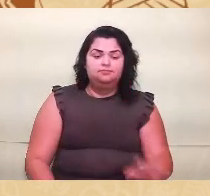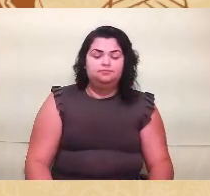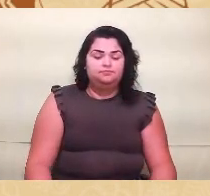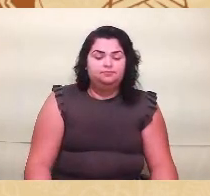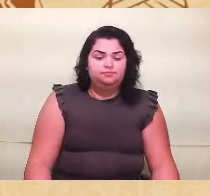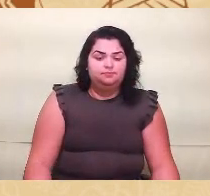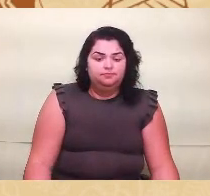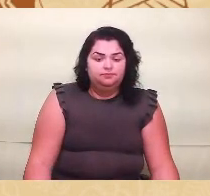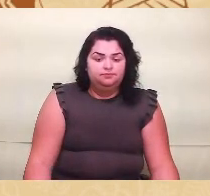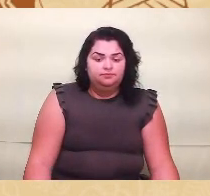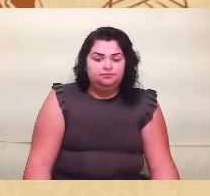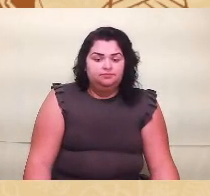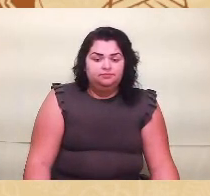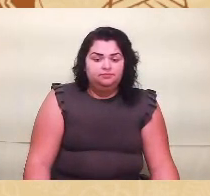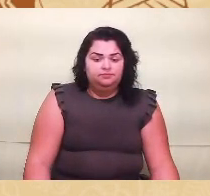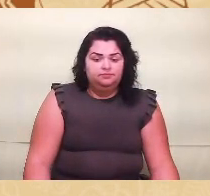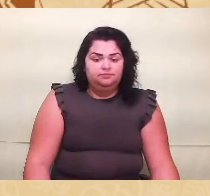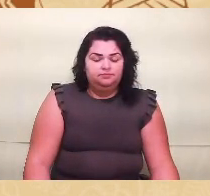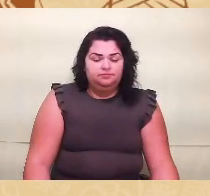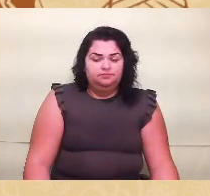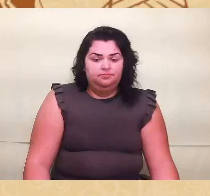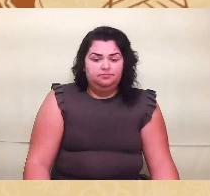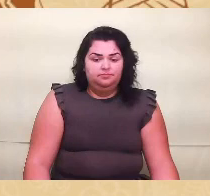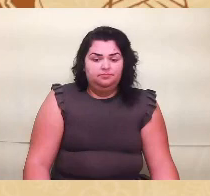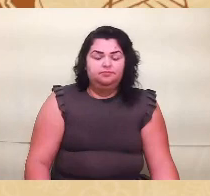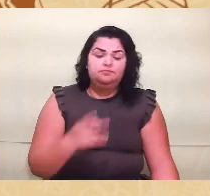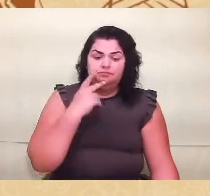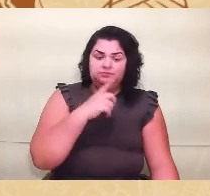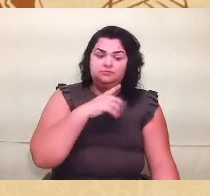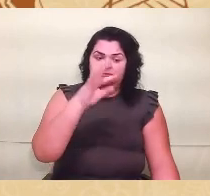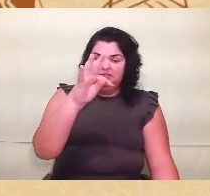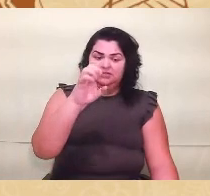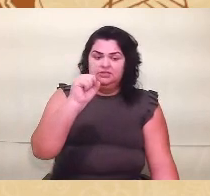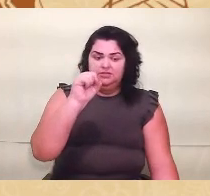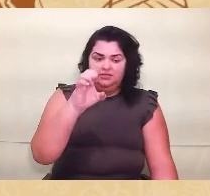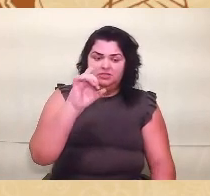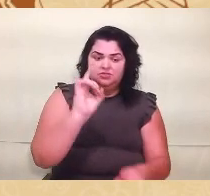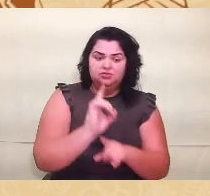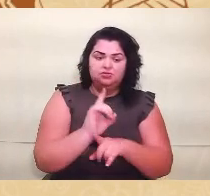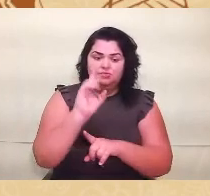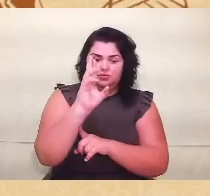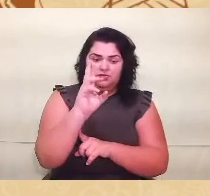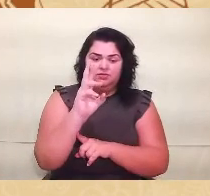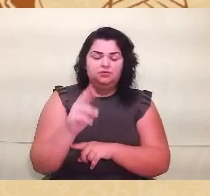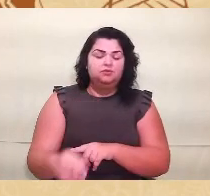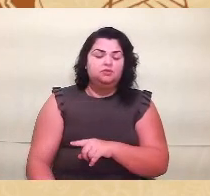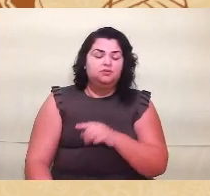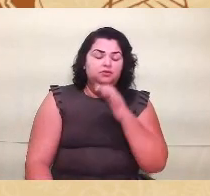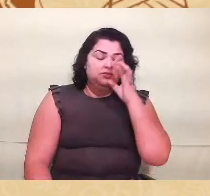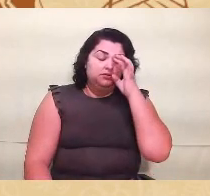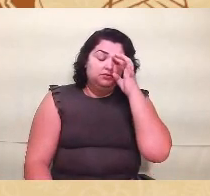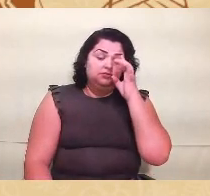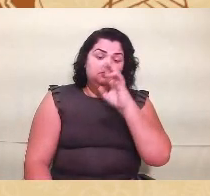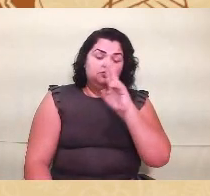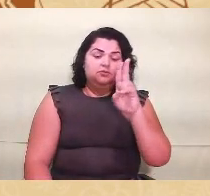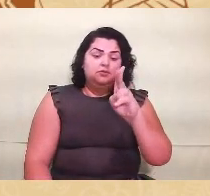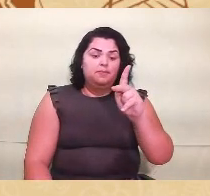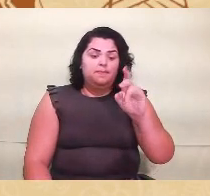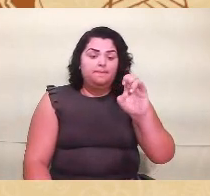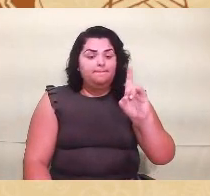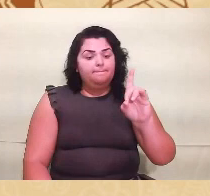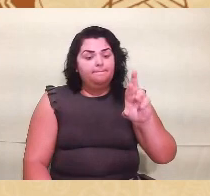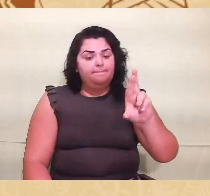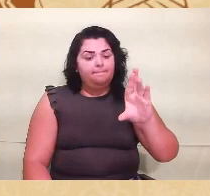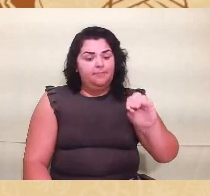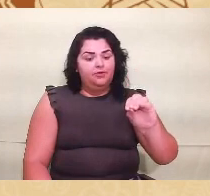né? Então, tem uma tese de doutorado, aí você vai encontrar até esse povo, o rapaz chama Pedro, ele